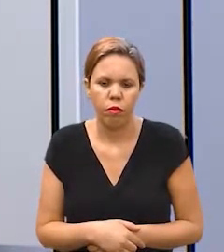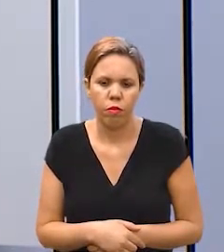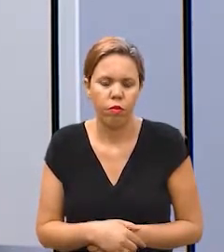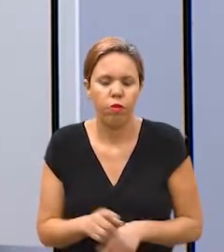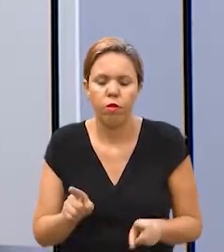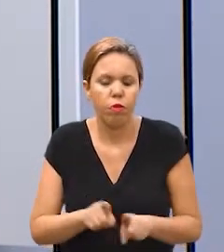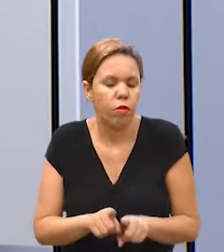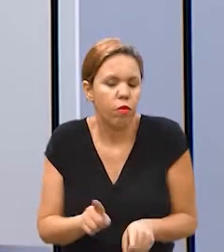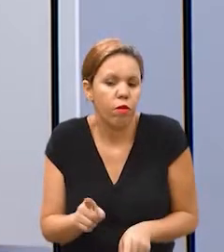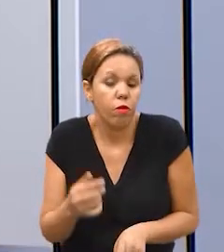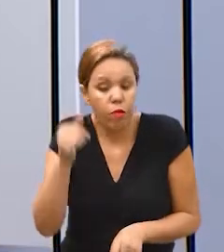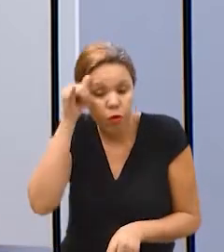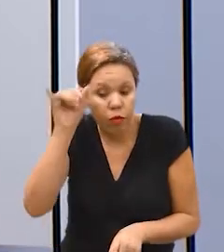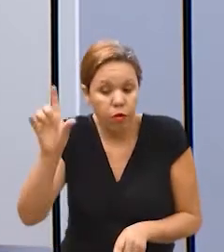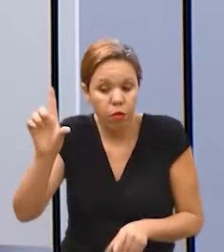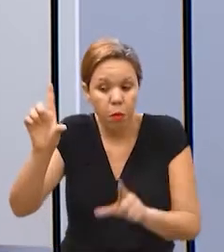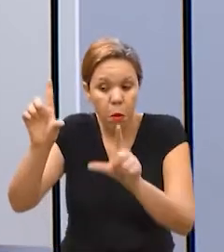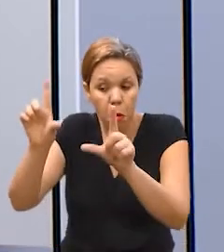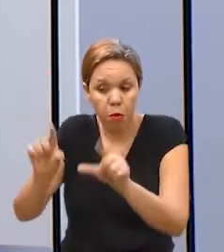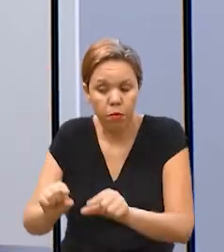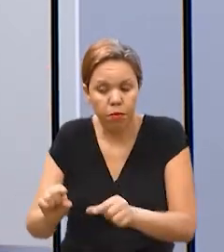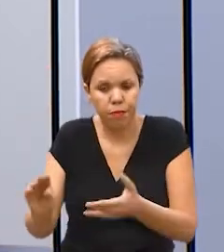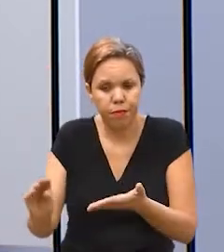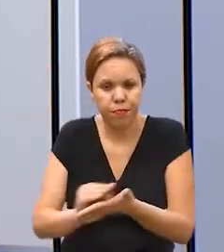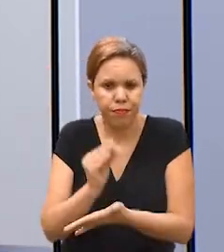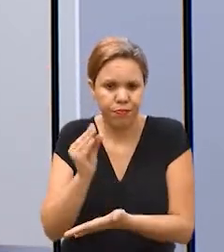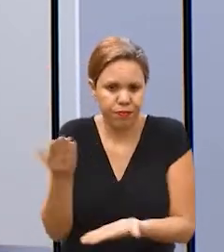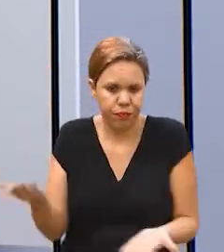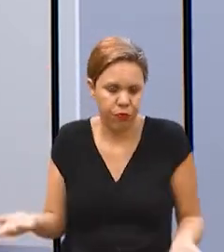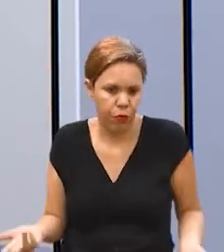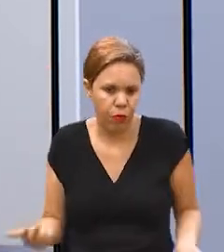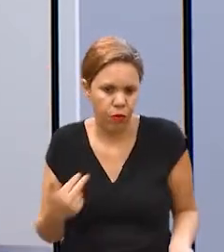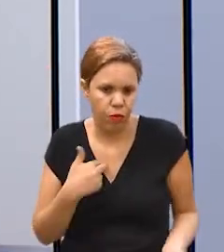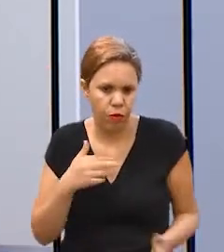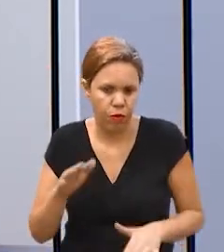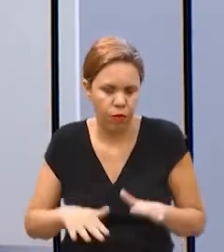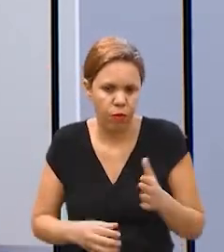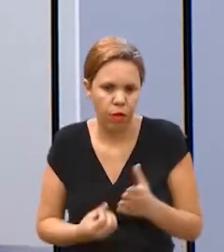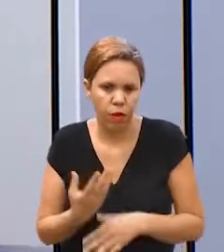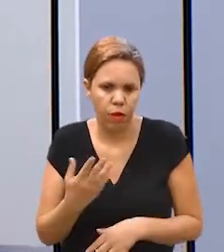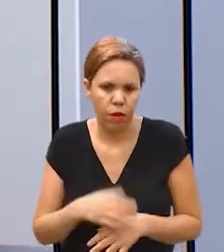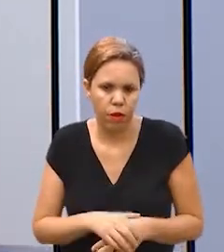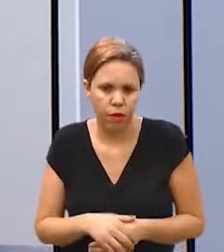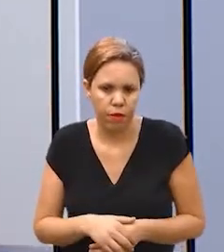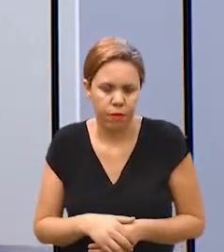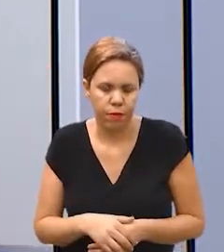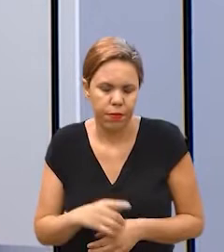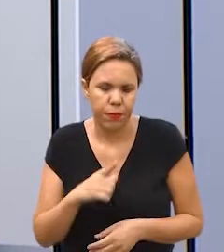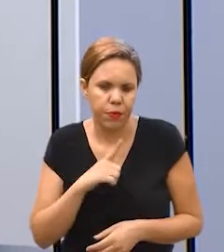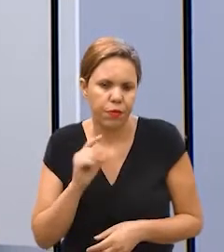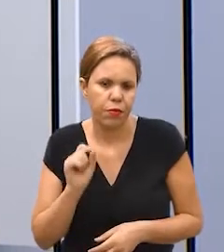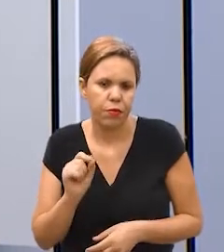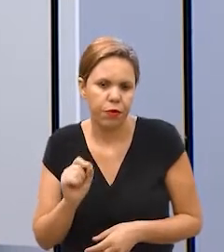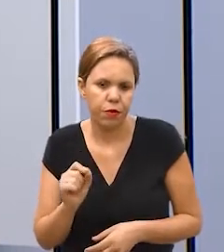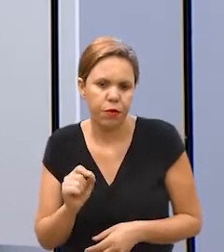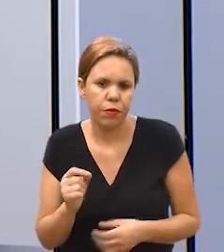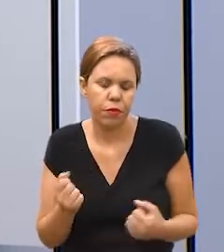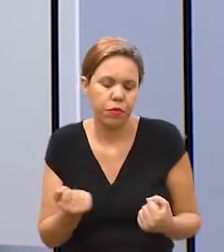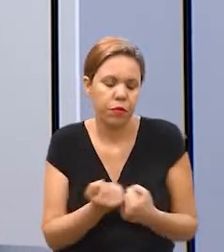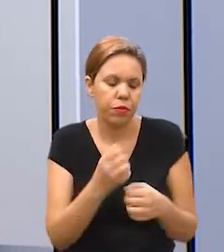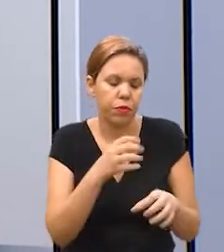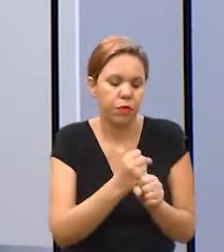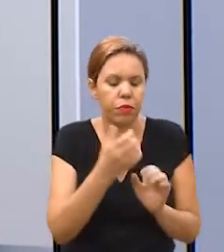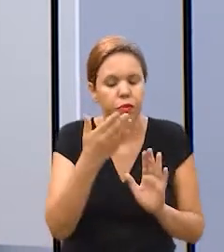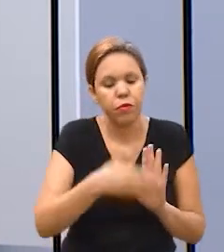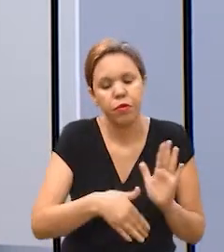custos, né? Porque muitas vezes essa lógica, e é até uma lógica muitas vezes pautada até por tribunais de contas, etc., mas